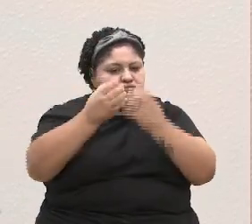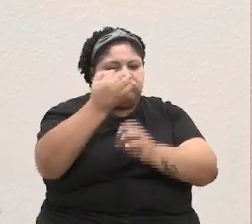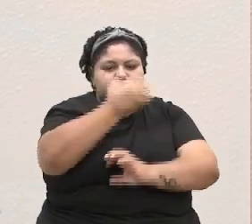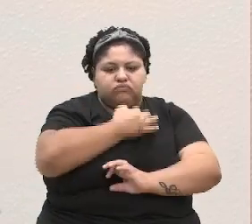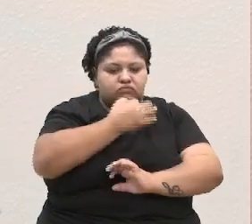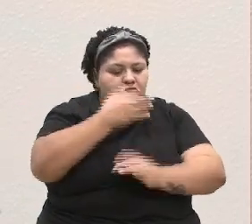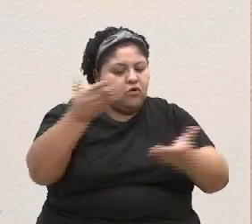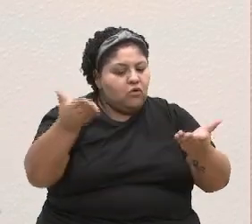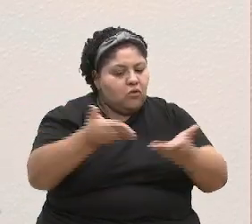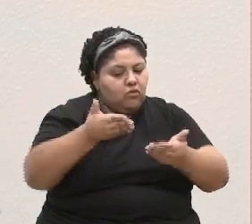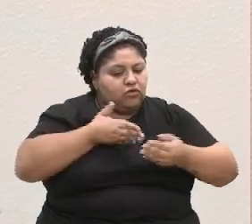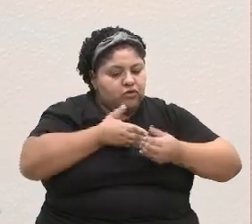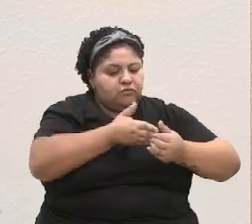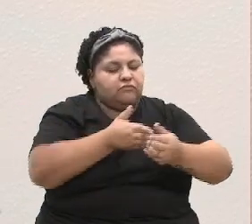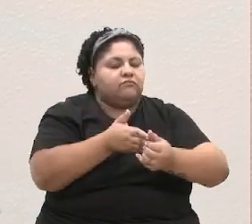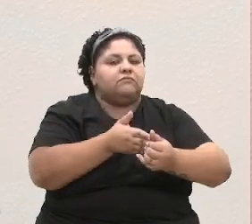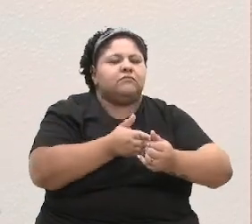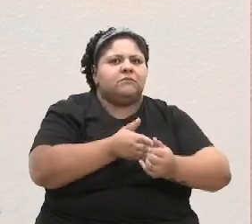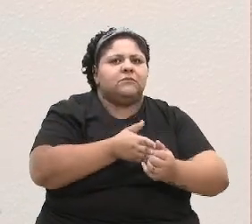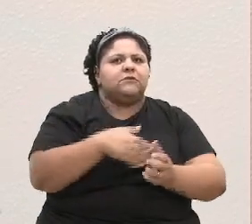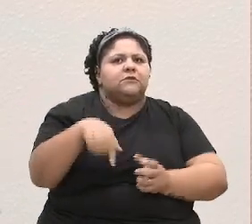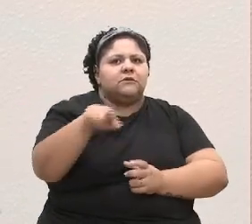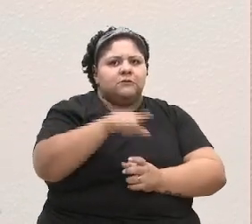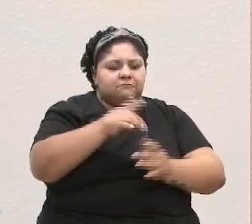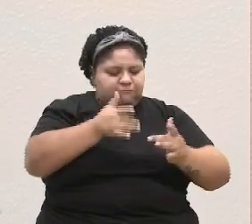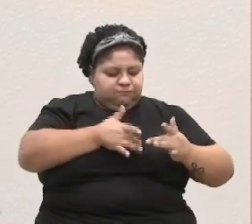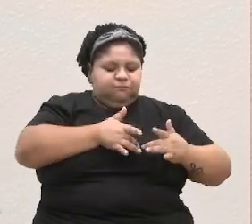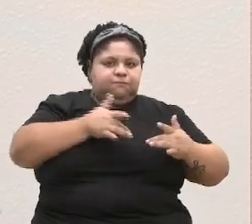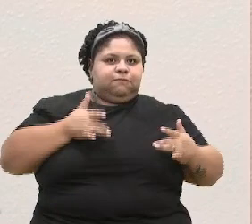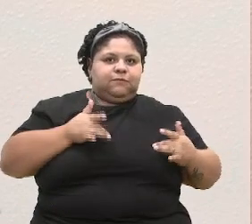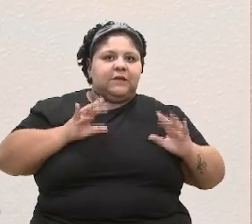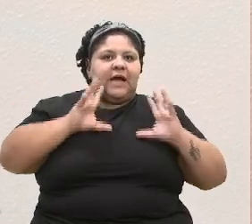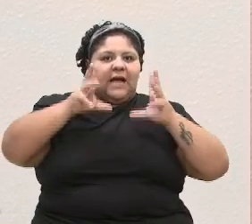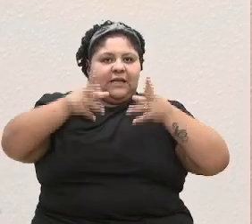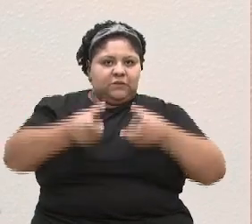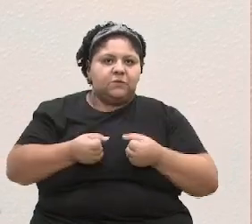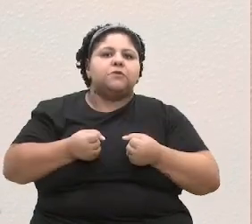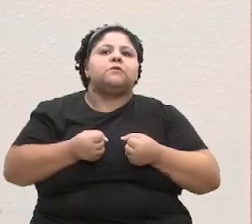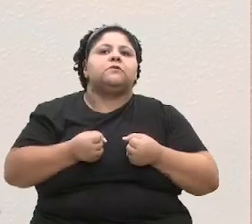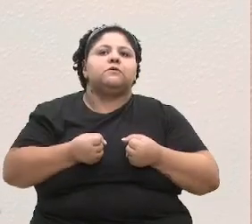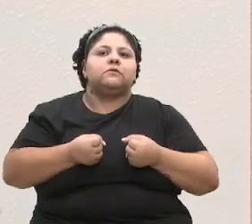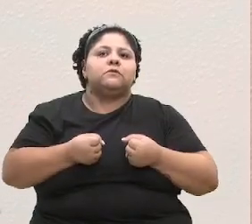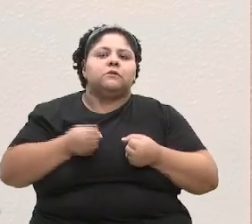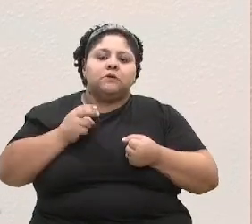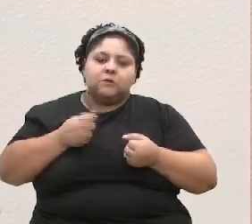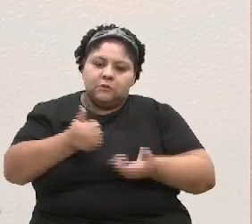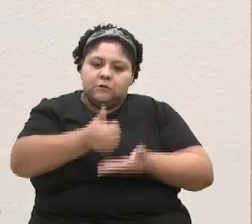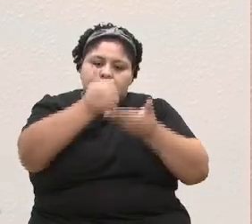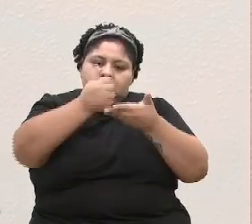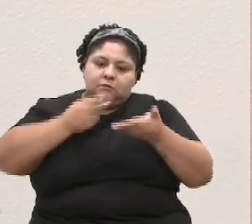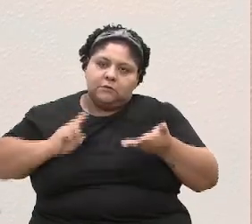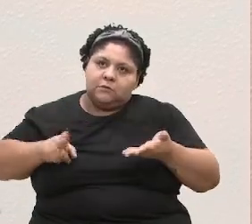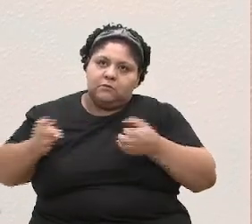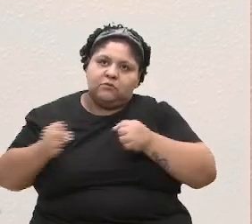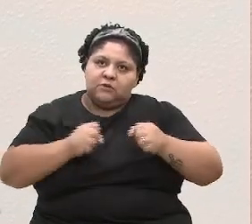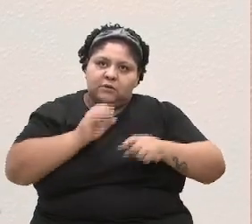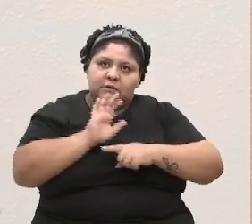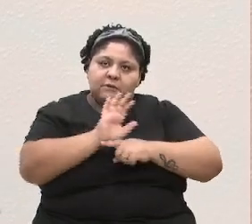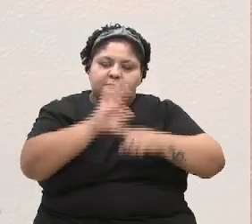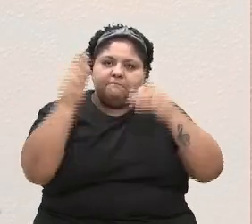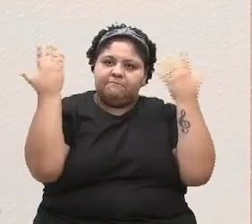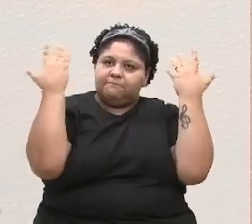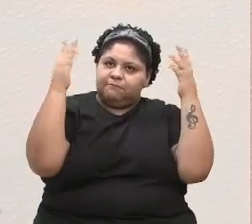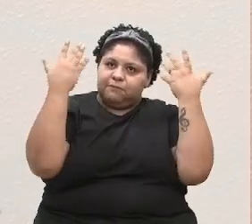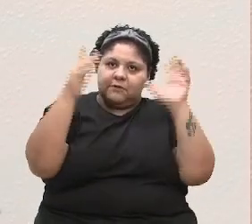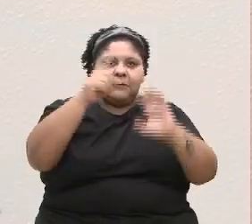está hoje aqui nos acompanhando, está se solidarizando a todos vocês e conte sempre conosco que nós puder ajudar. Parabéns,